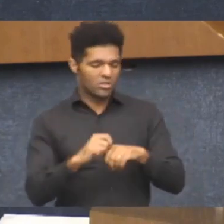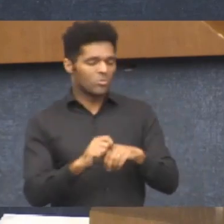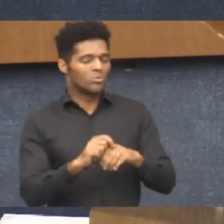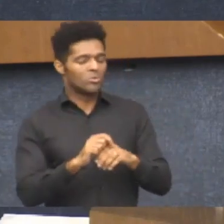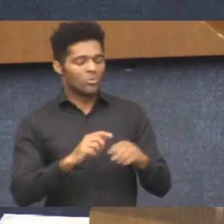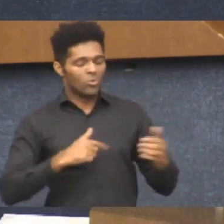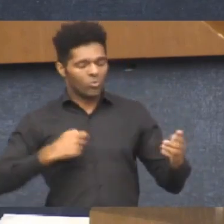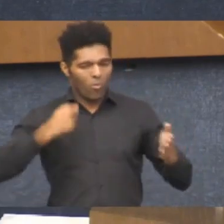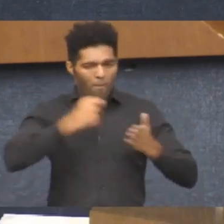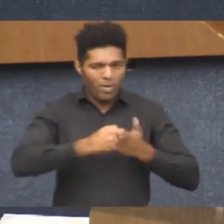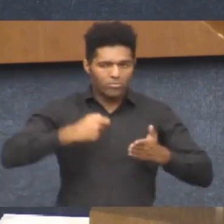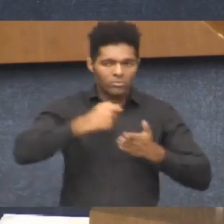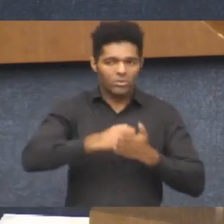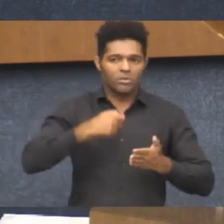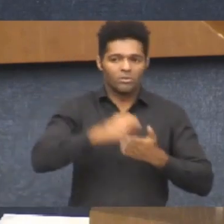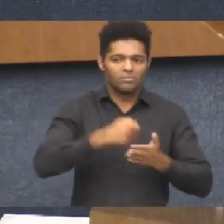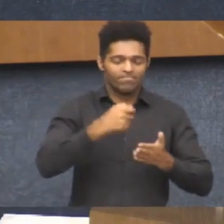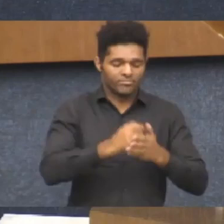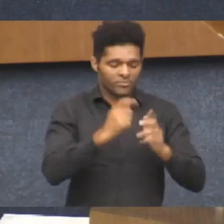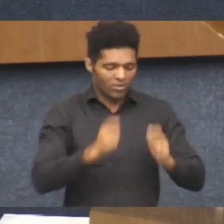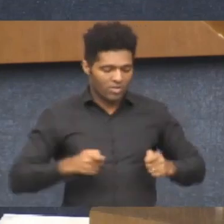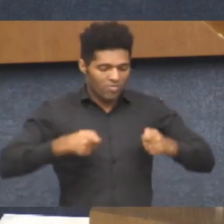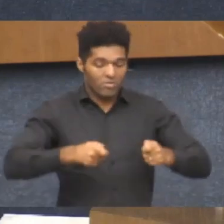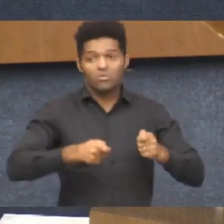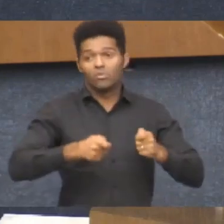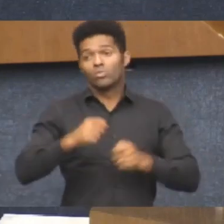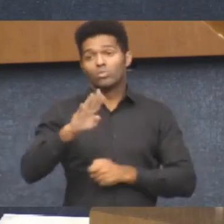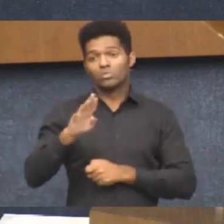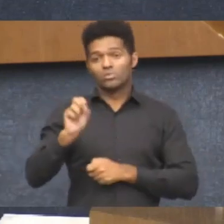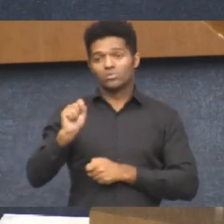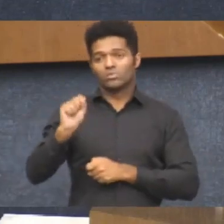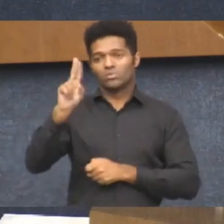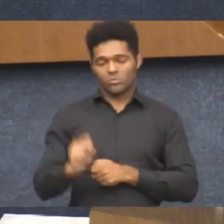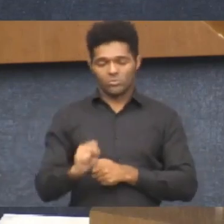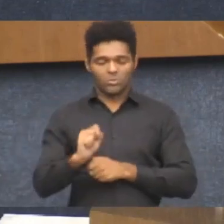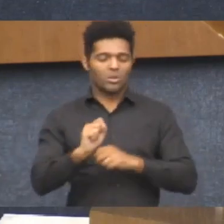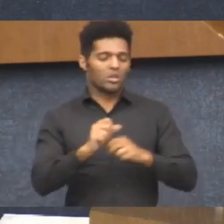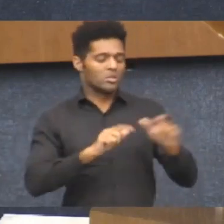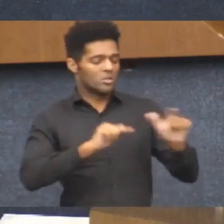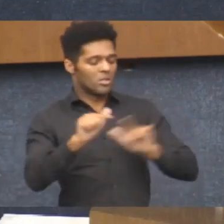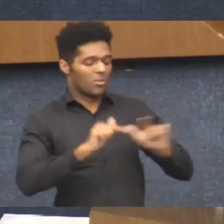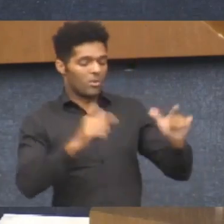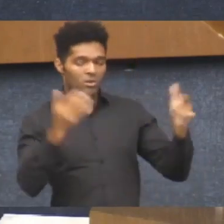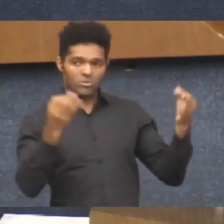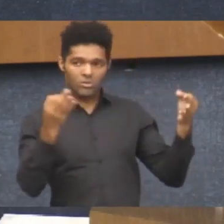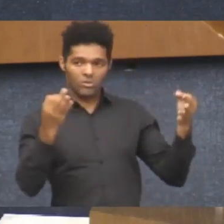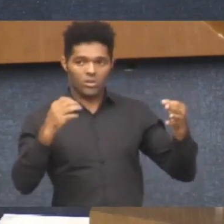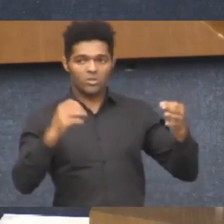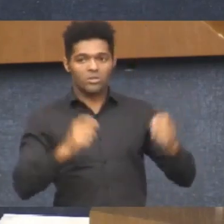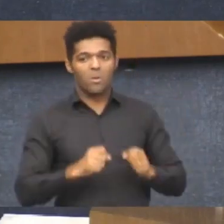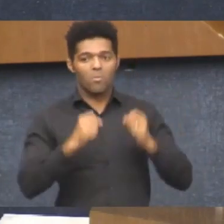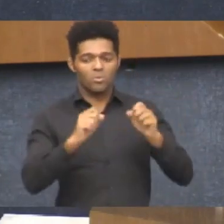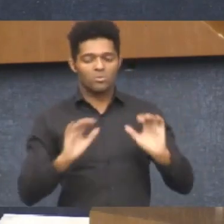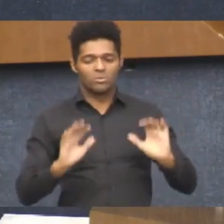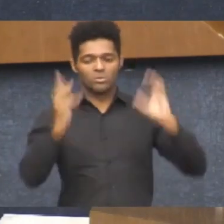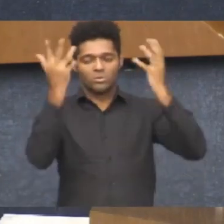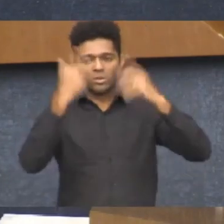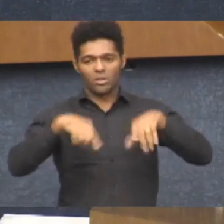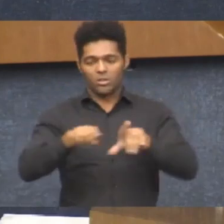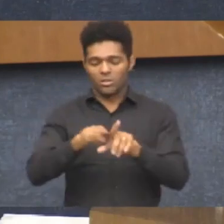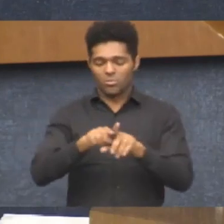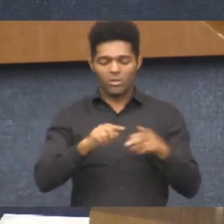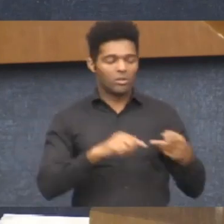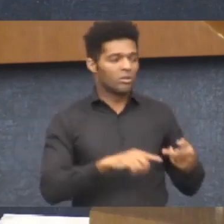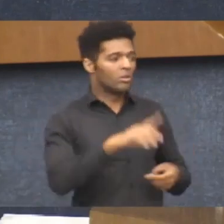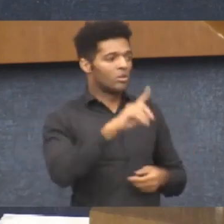SUS, para que esses trabalhos maravilhosos aconteçam. Também o Daniel, né, e a